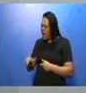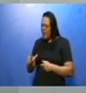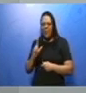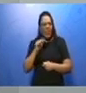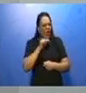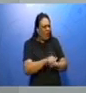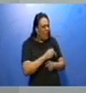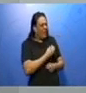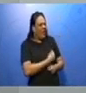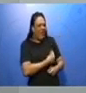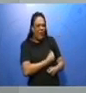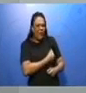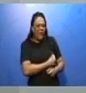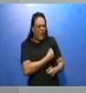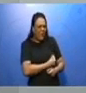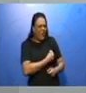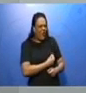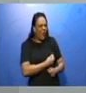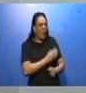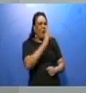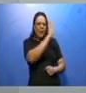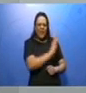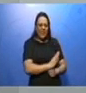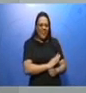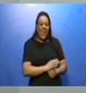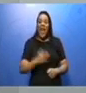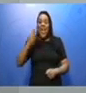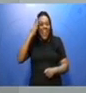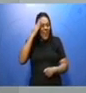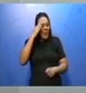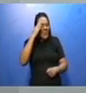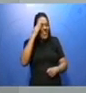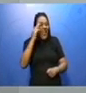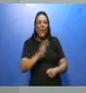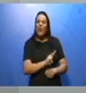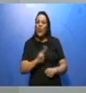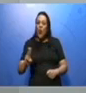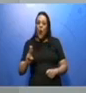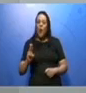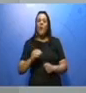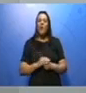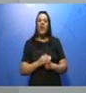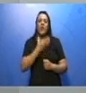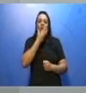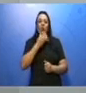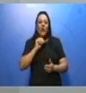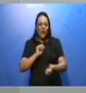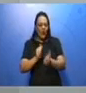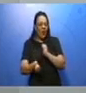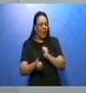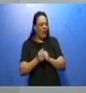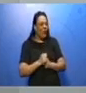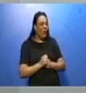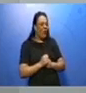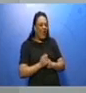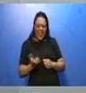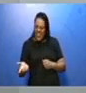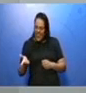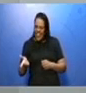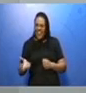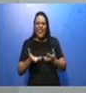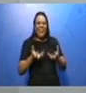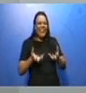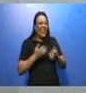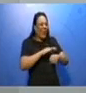jogadores. Rivaldo, Ronaldinho, Romário. Por que o Romário não jogou, senhor? Então ele queria falar de futebol, ele queria